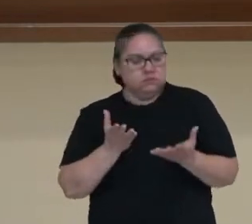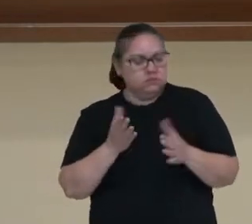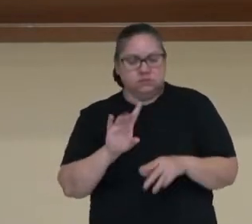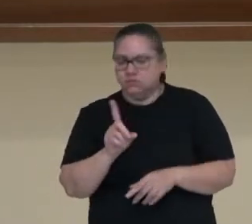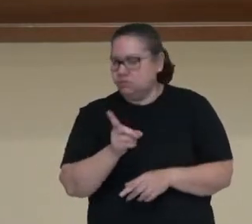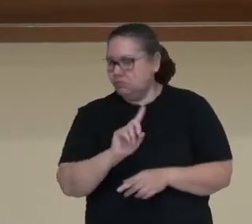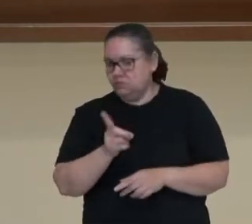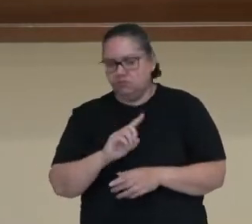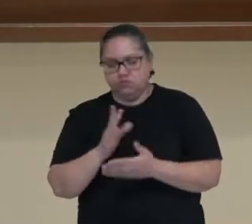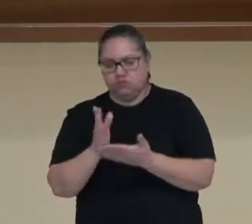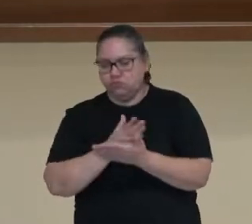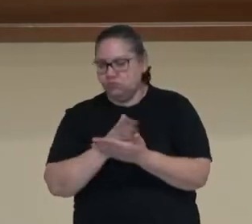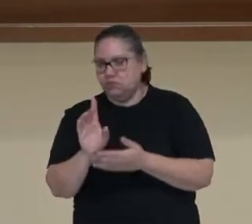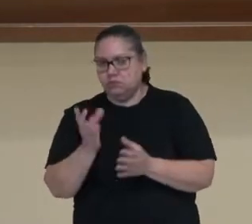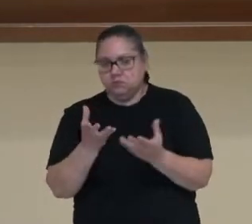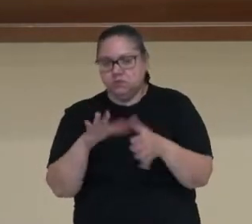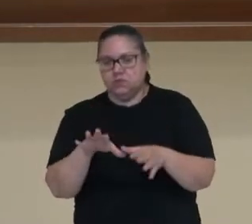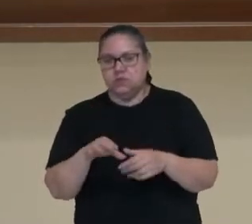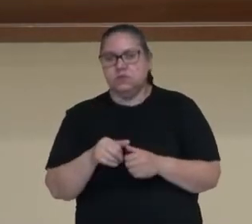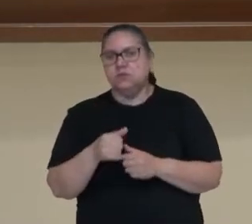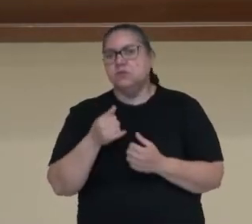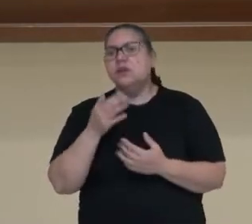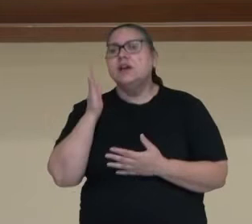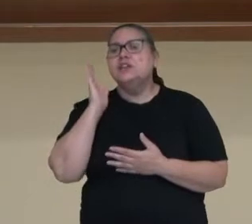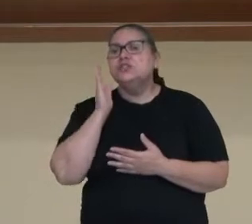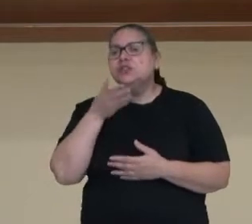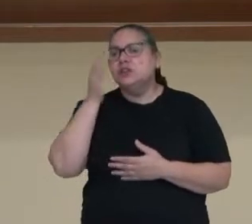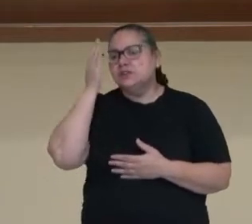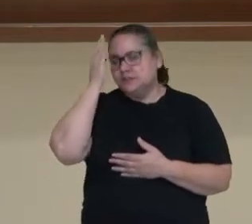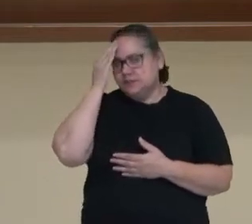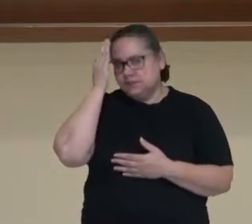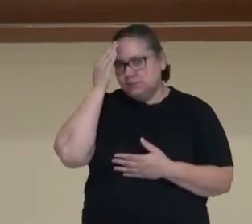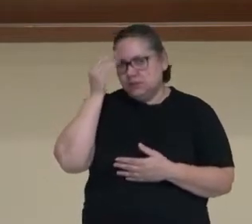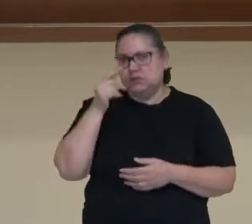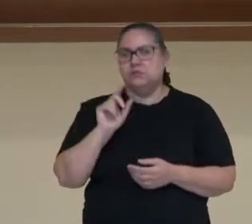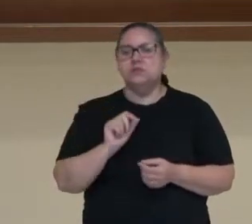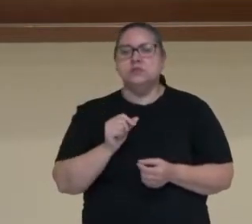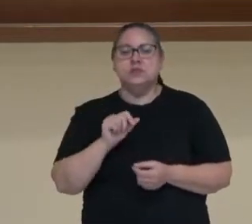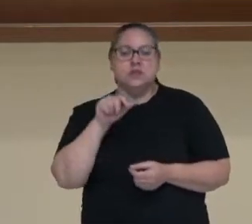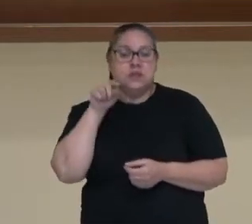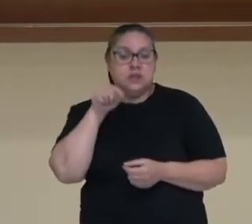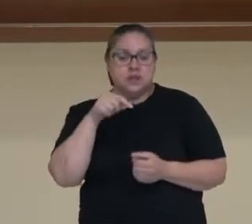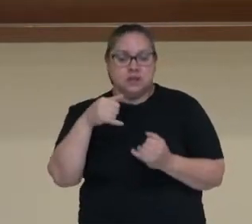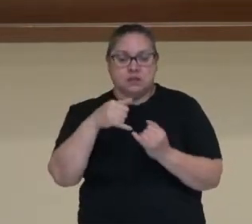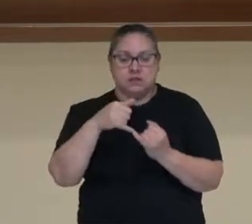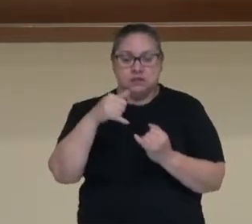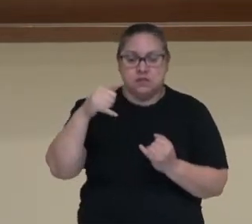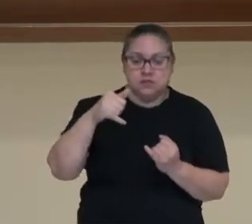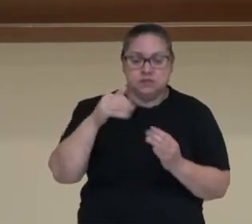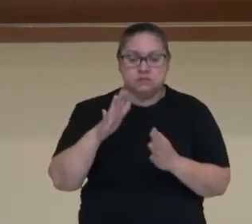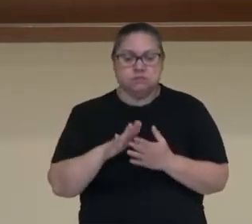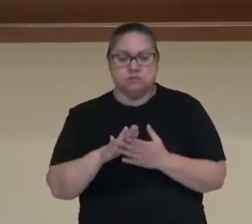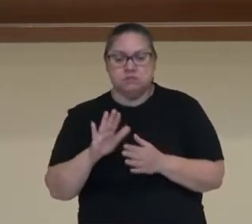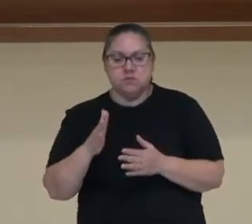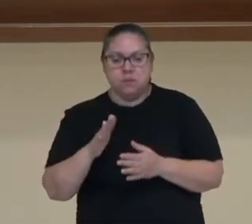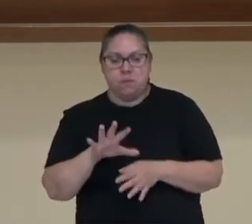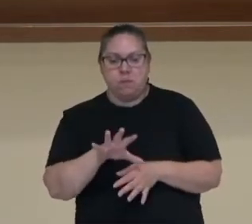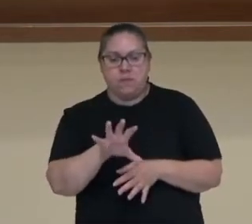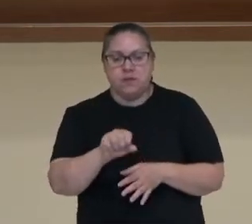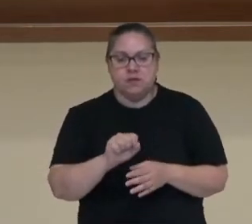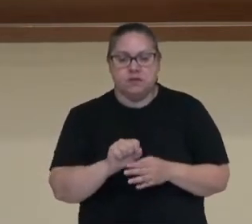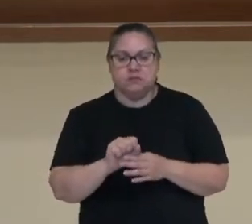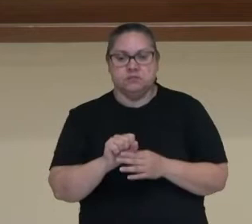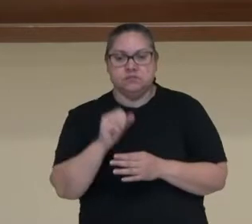divisão não queremos não. É como se os portugueses já soubessem, melhor dizendo, que aquela linha da Bula Intercoeteira não pegava